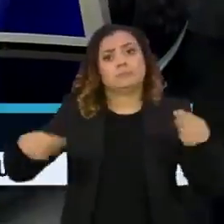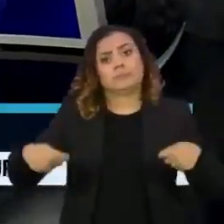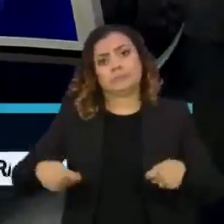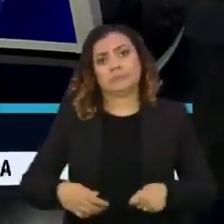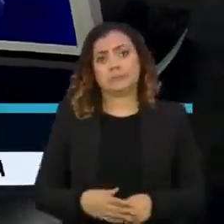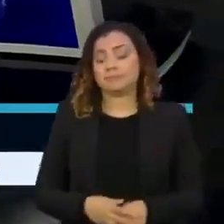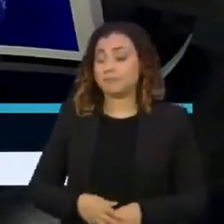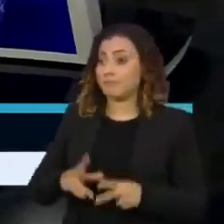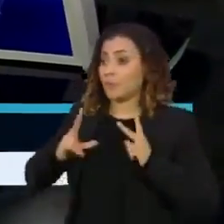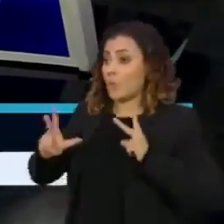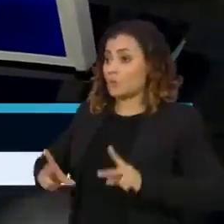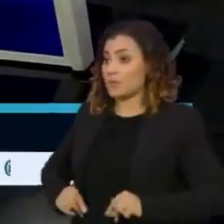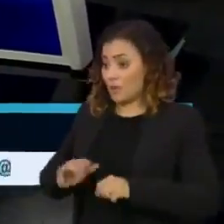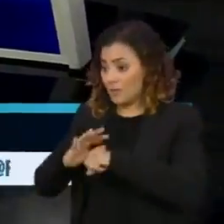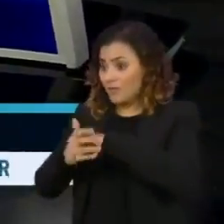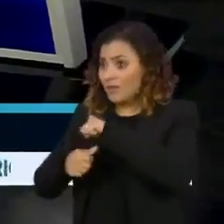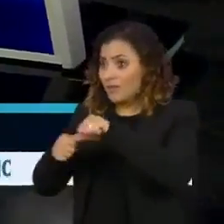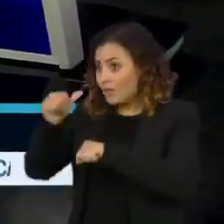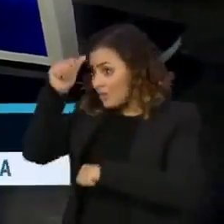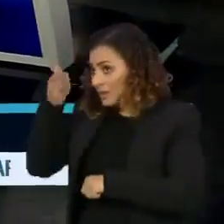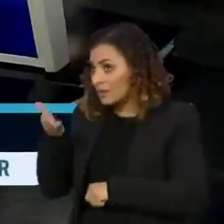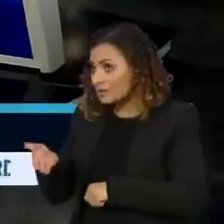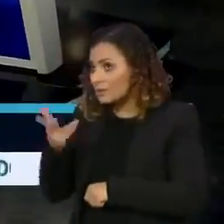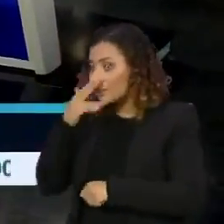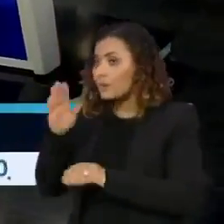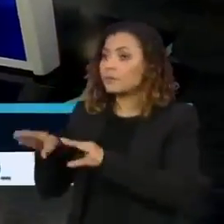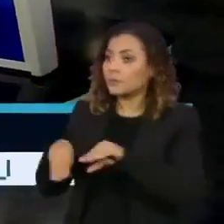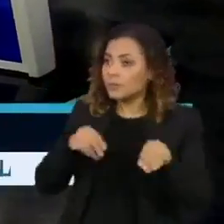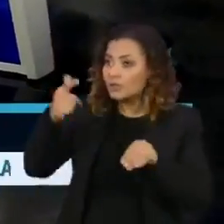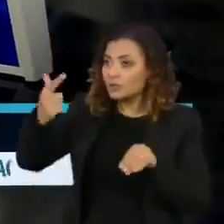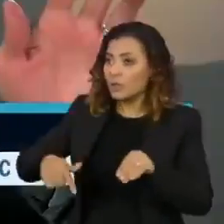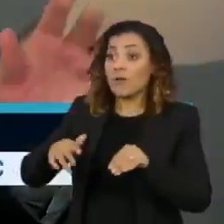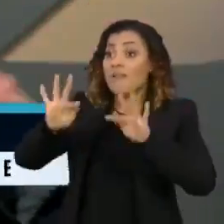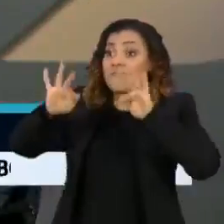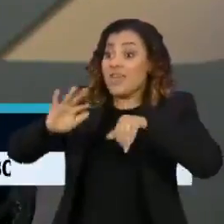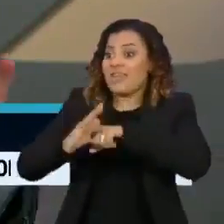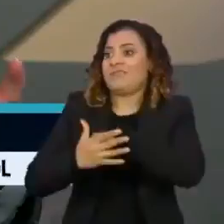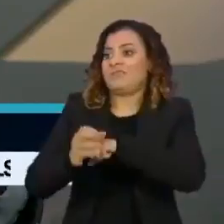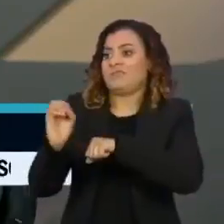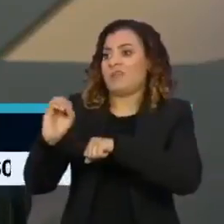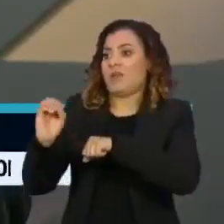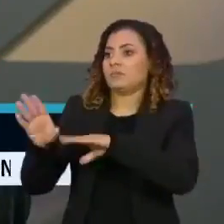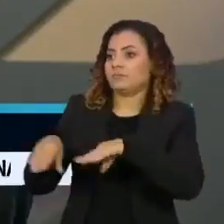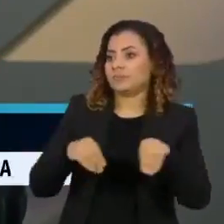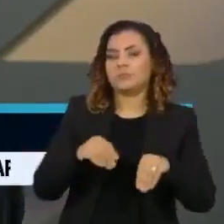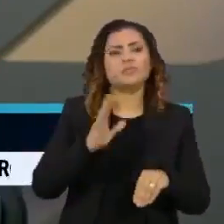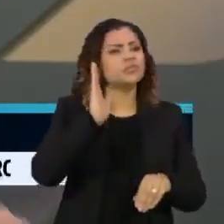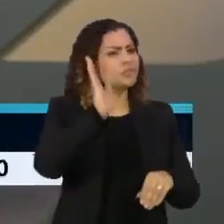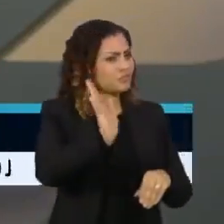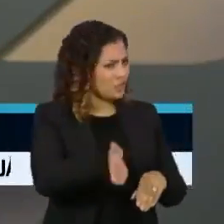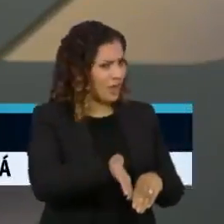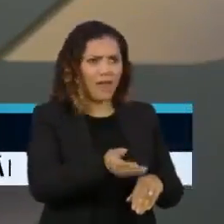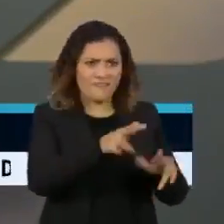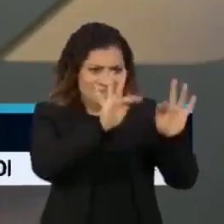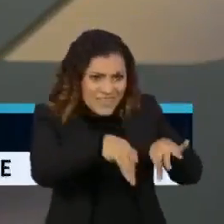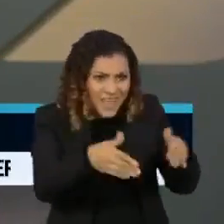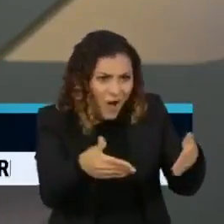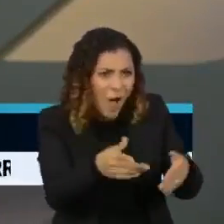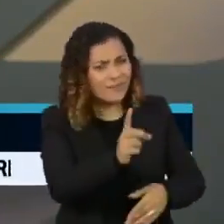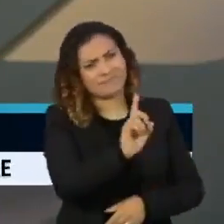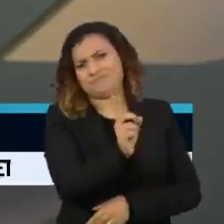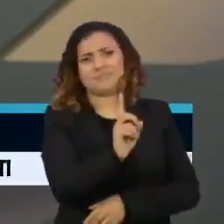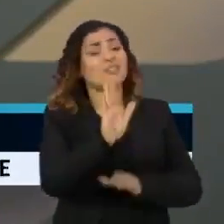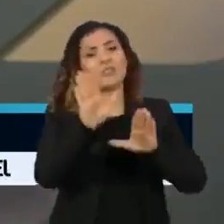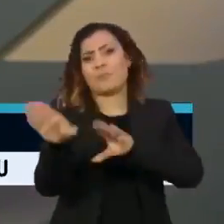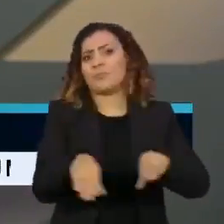e eu tô Gonçalo essa separa pode mesmo adiar o fim da pandemia Com certeza já deu não esqueça do